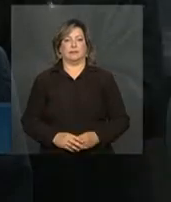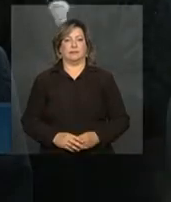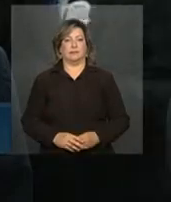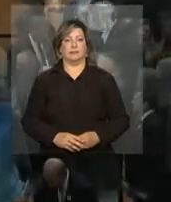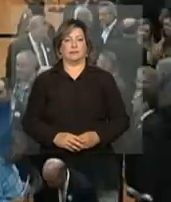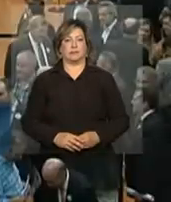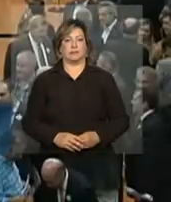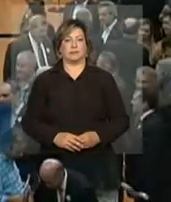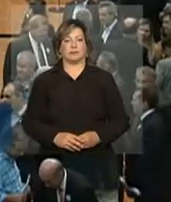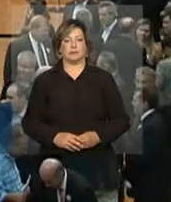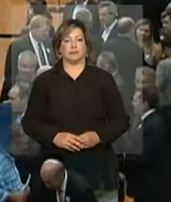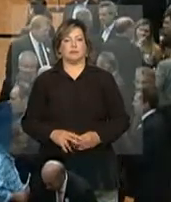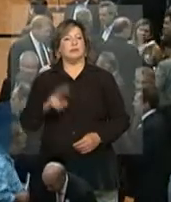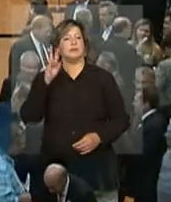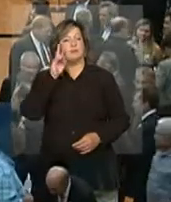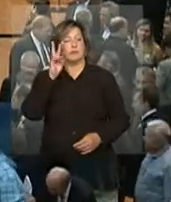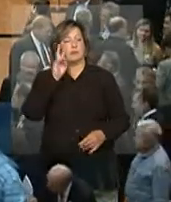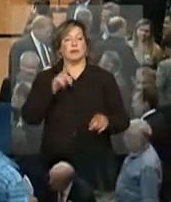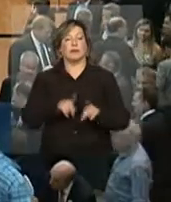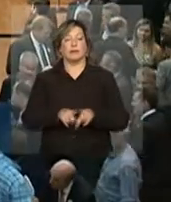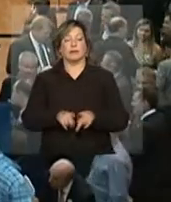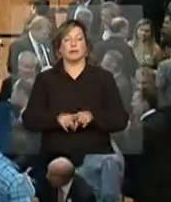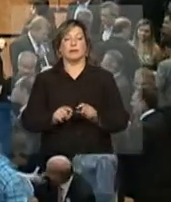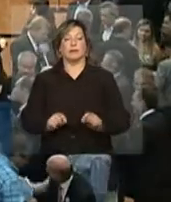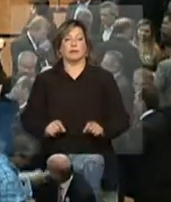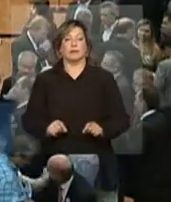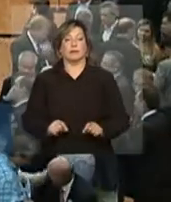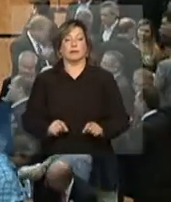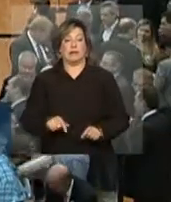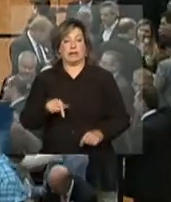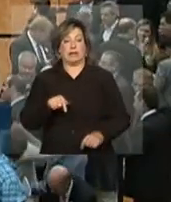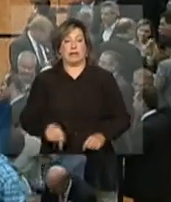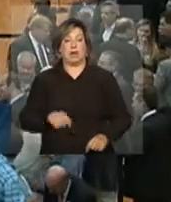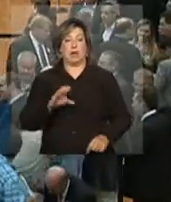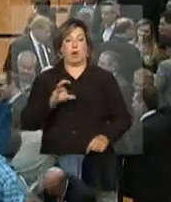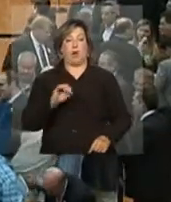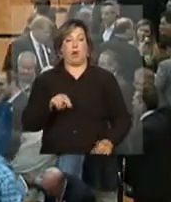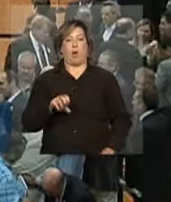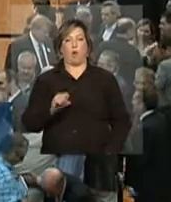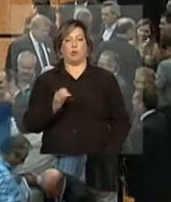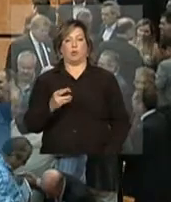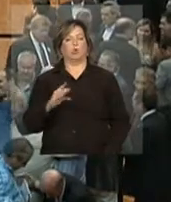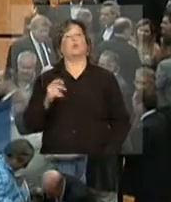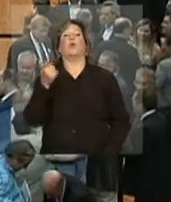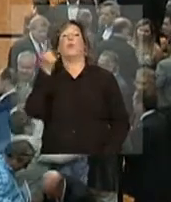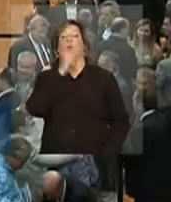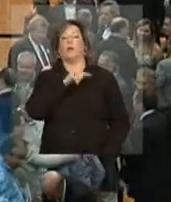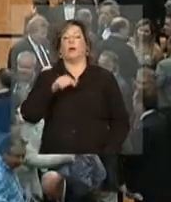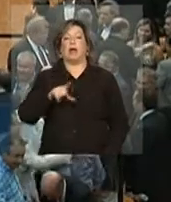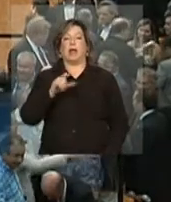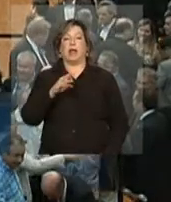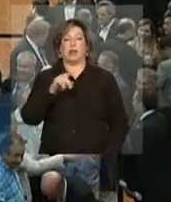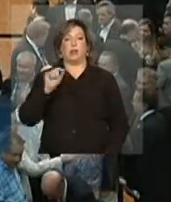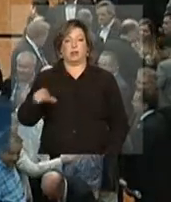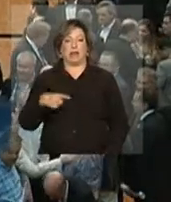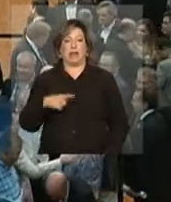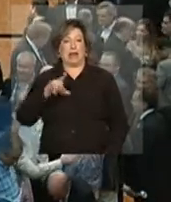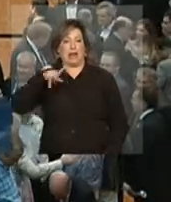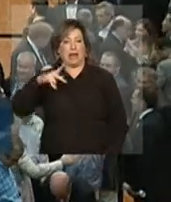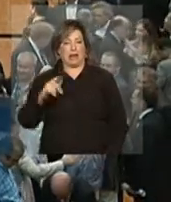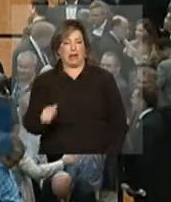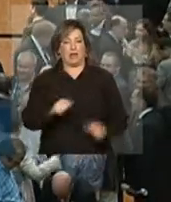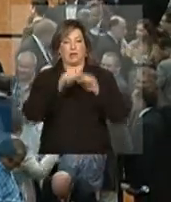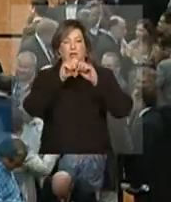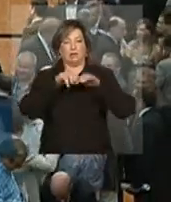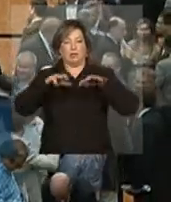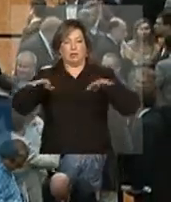Eletronorte lembrando então que esse consórcio vencedor do leilão da linha de transmissão vai